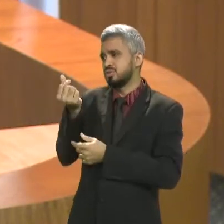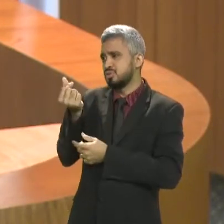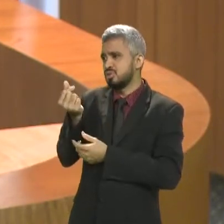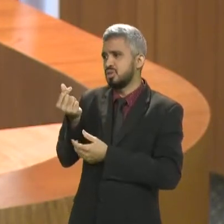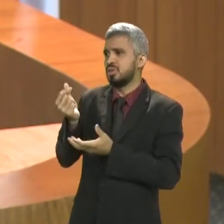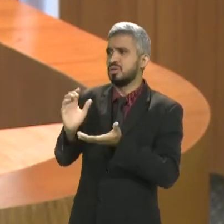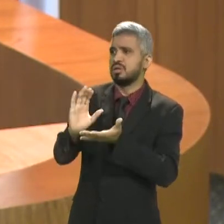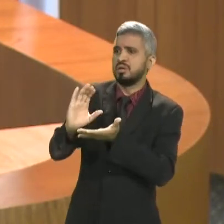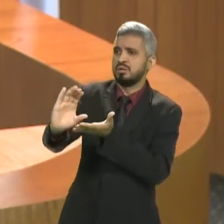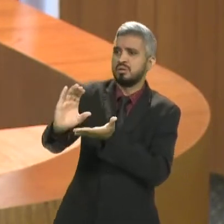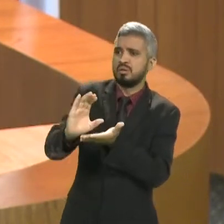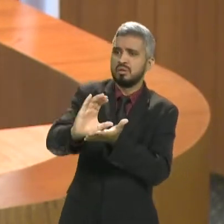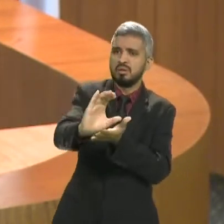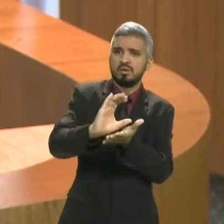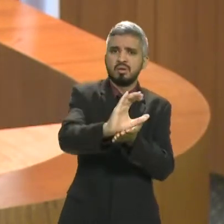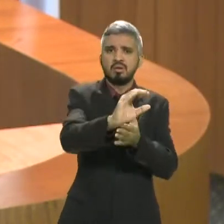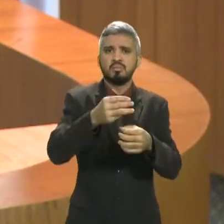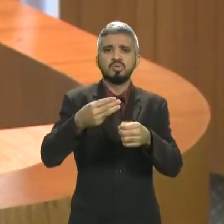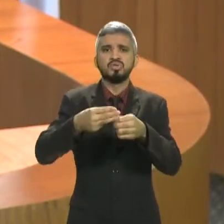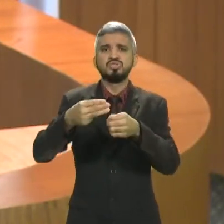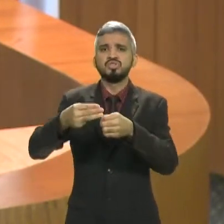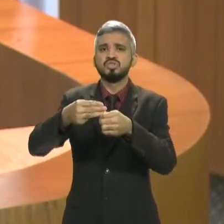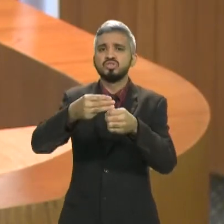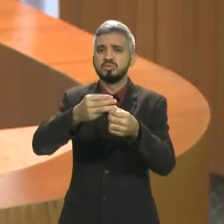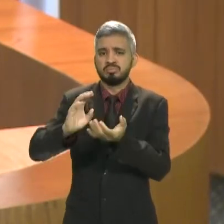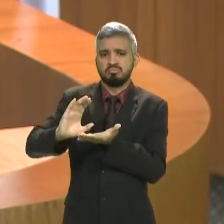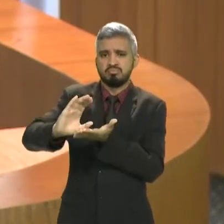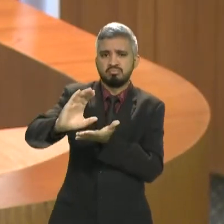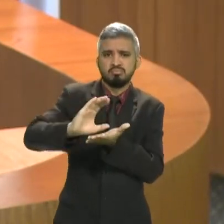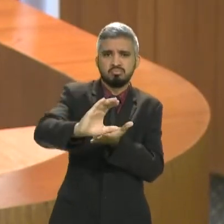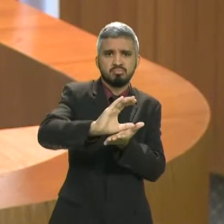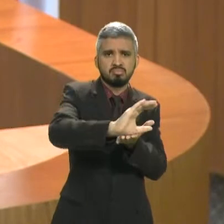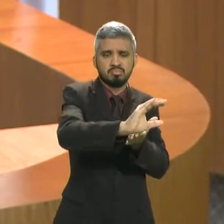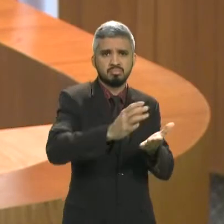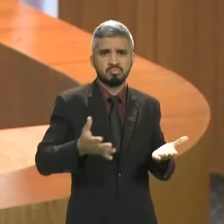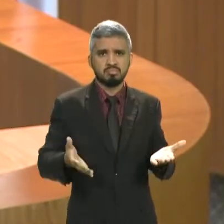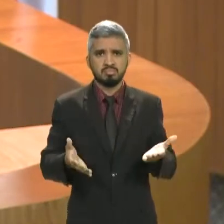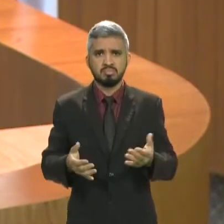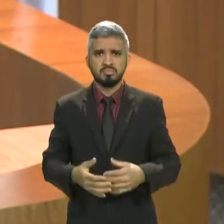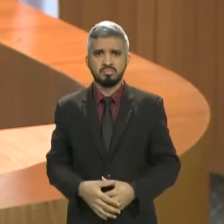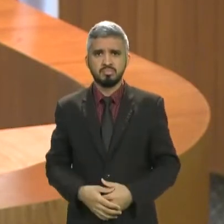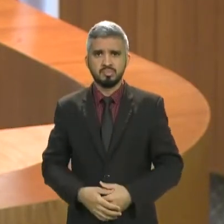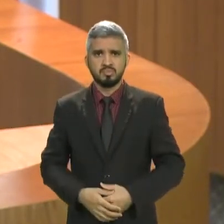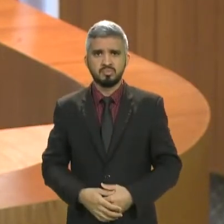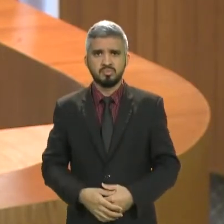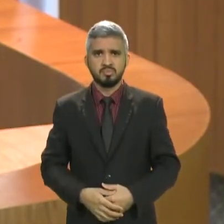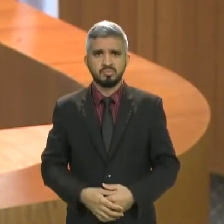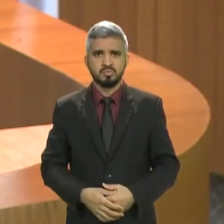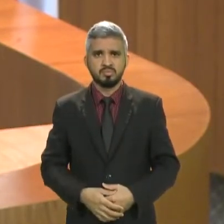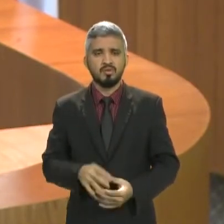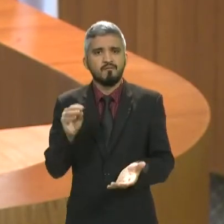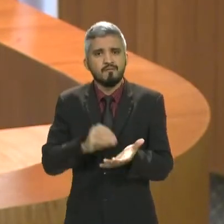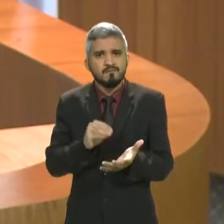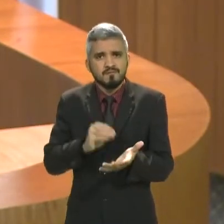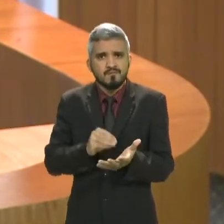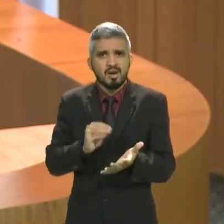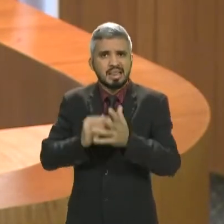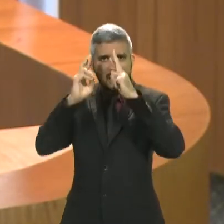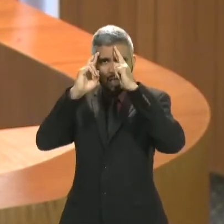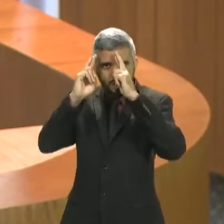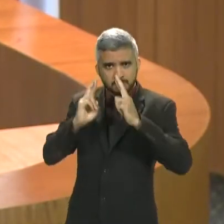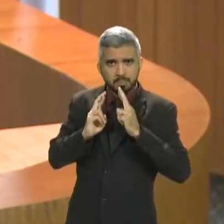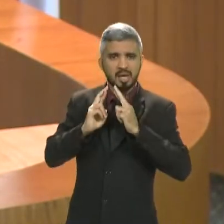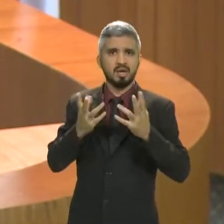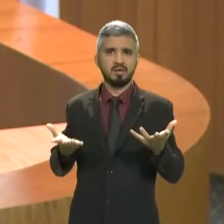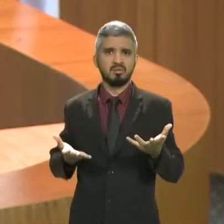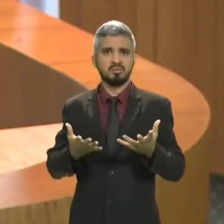ajudar a população. E diga-se de passagem, deputado Rafael Leitor, de forma de execução direta. Que falta de desrespeito o governo teve com